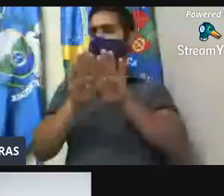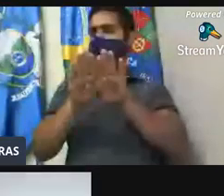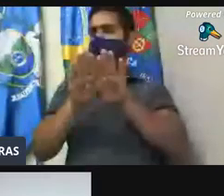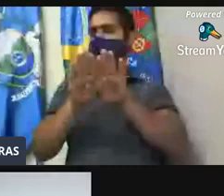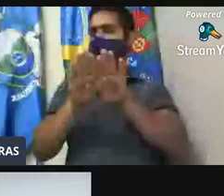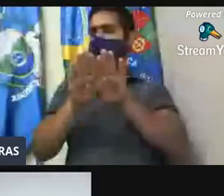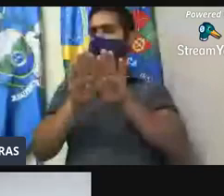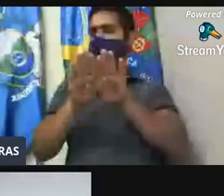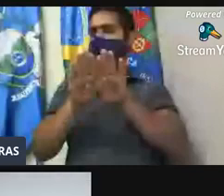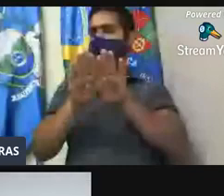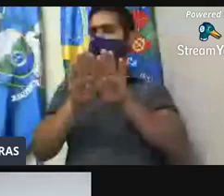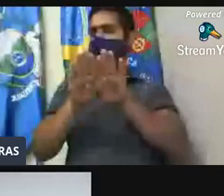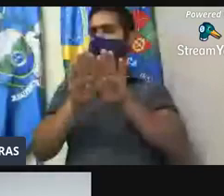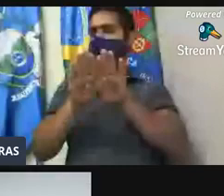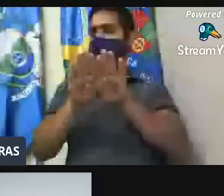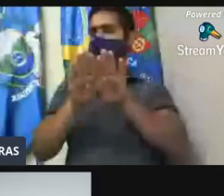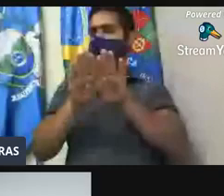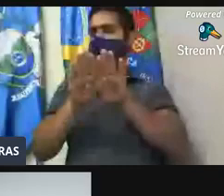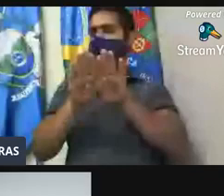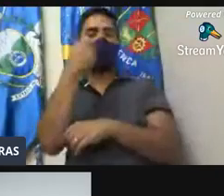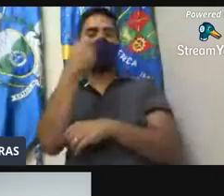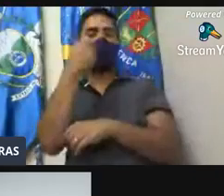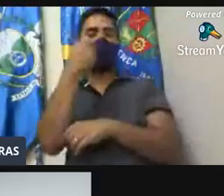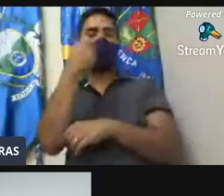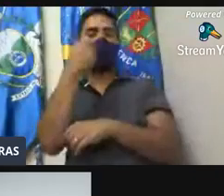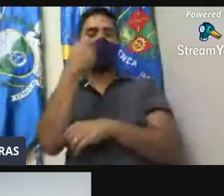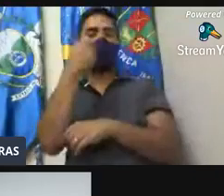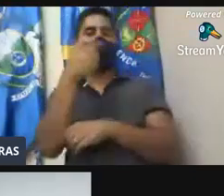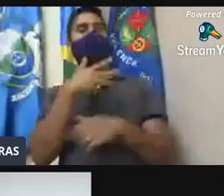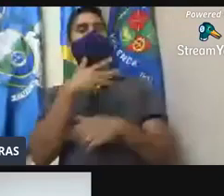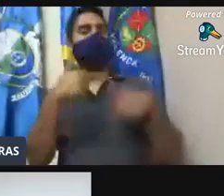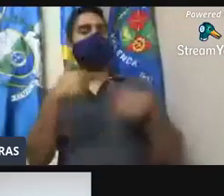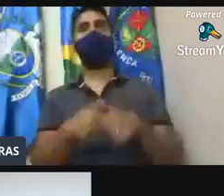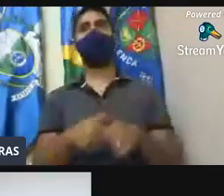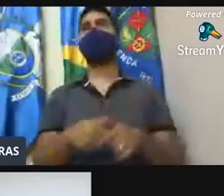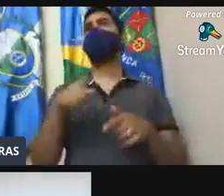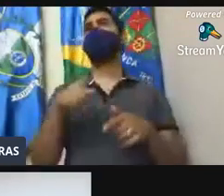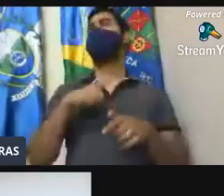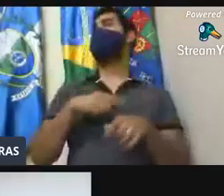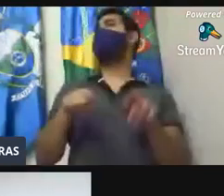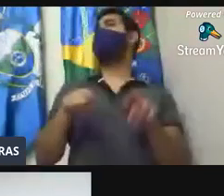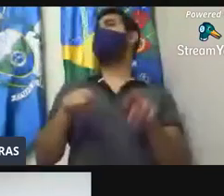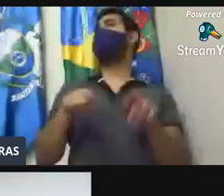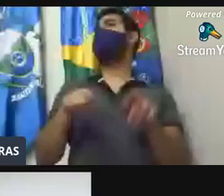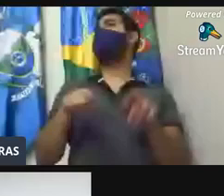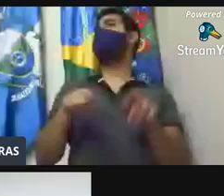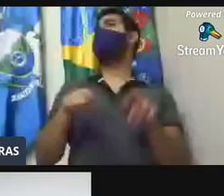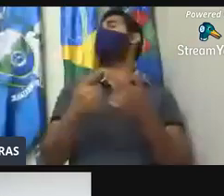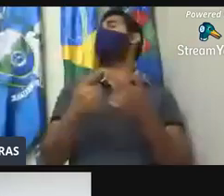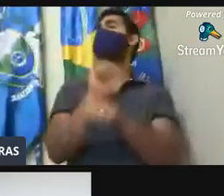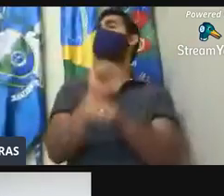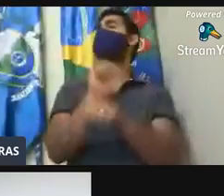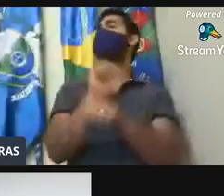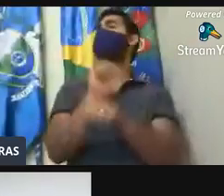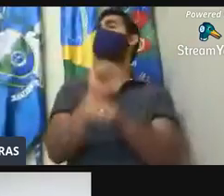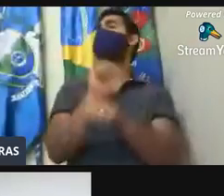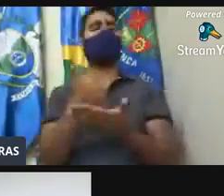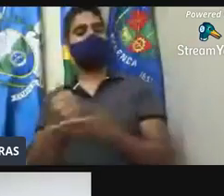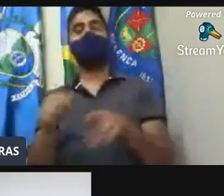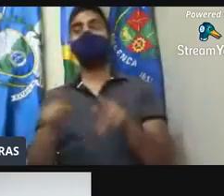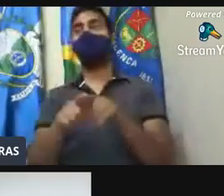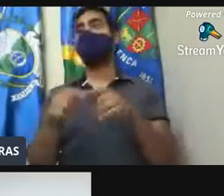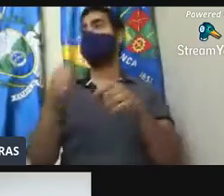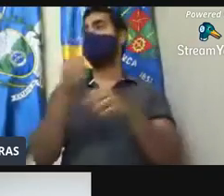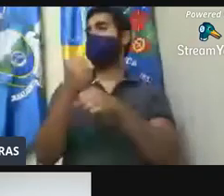material utilizado e data do término. O derradeiro, informar os motivos que levaram a suspensões das barreiras, uma vez que o número de contaminados e óbitos aumentou de forma